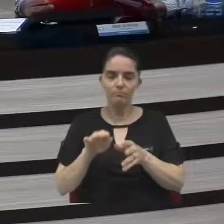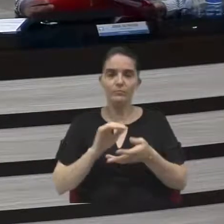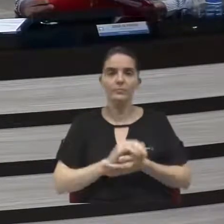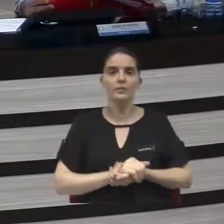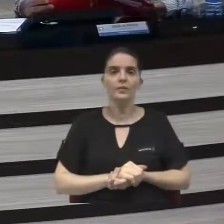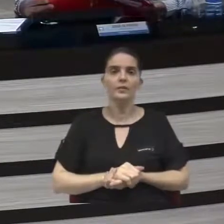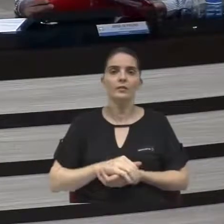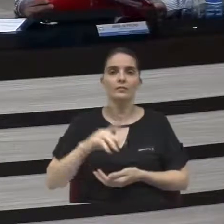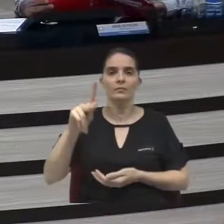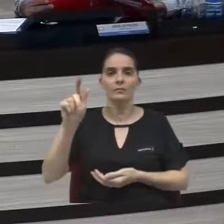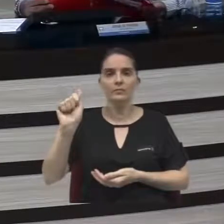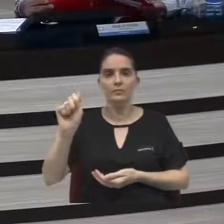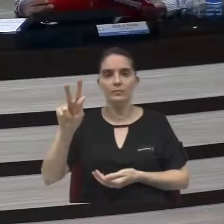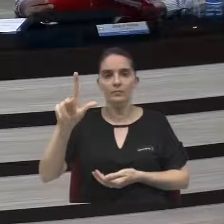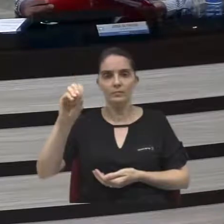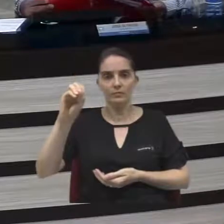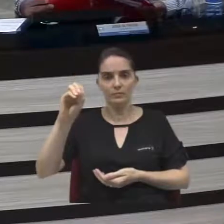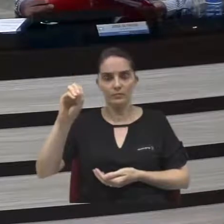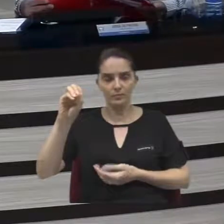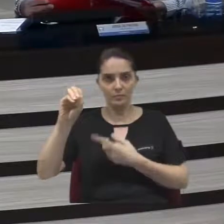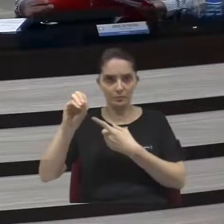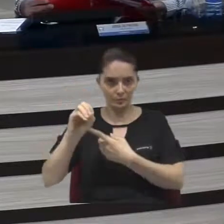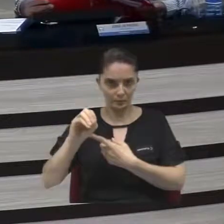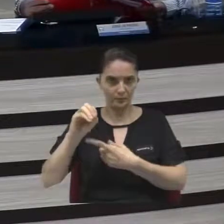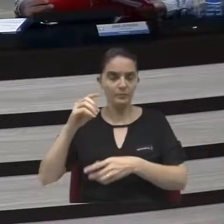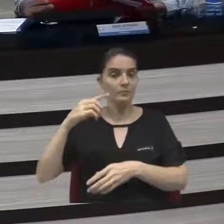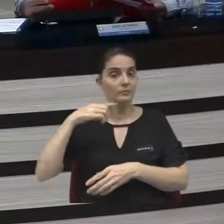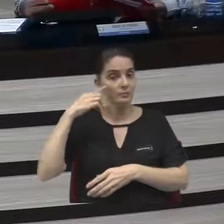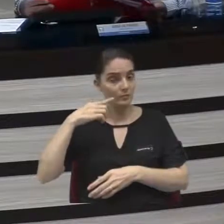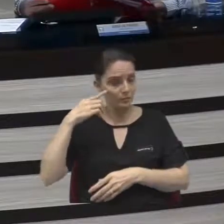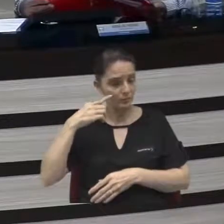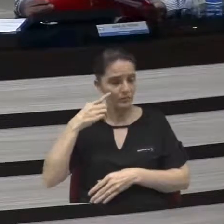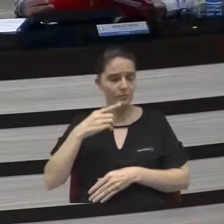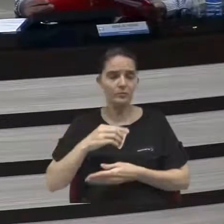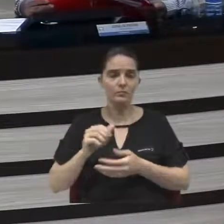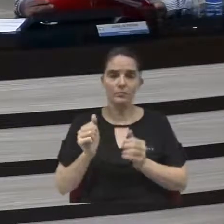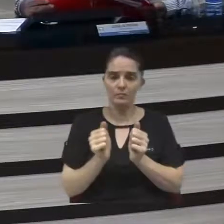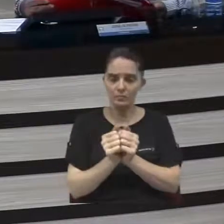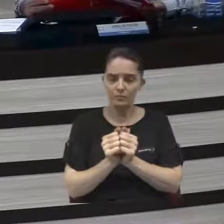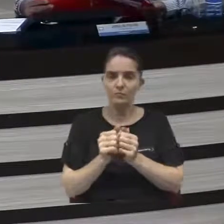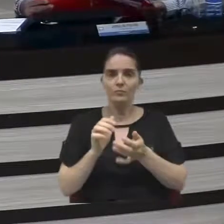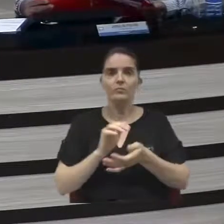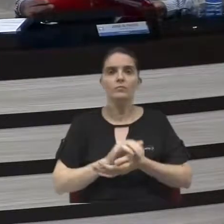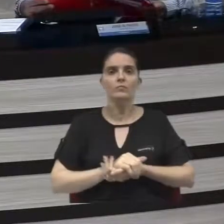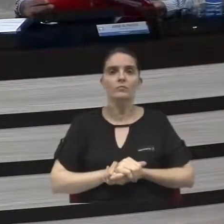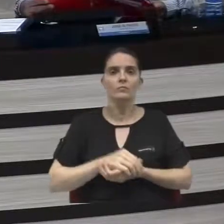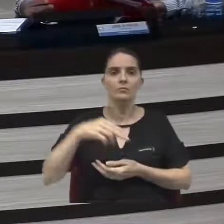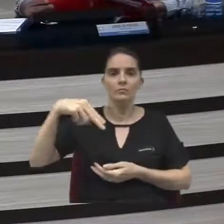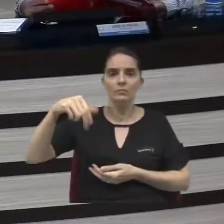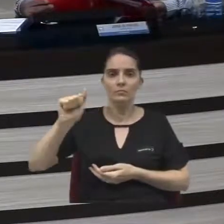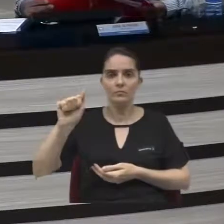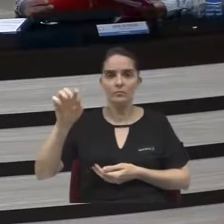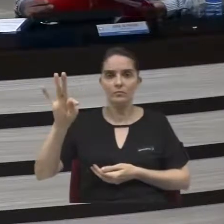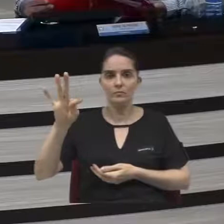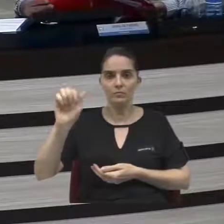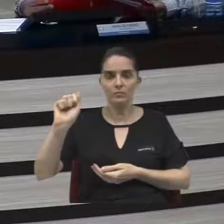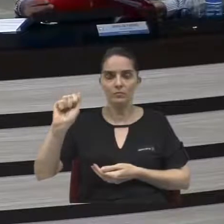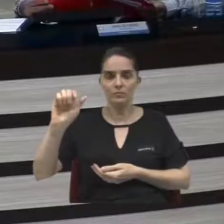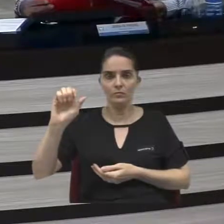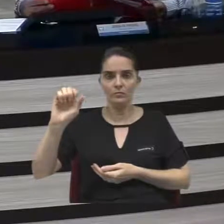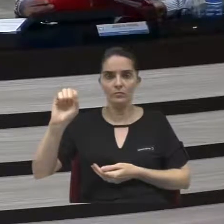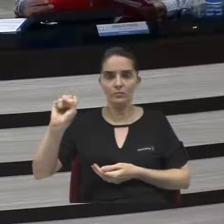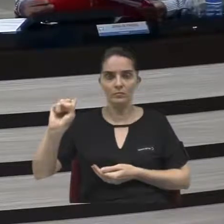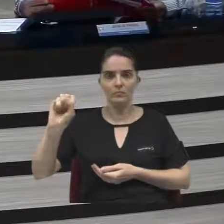35.525, Paulo Roberto Barcelos da Silva Júnior, OAB São Paulo 224.028, Natasha